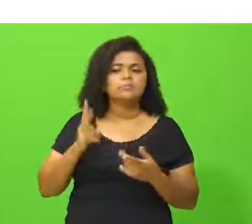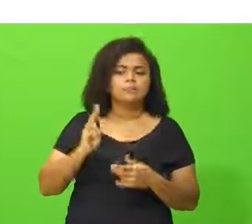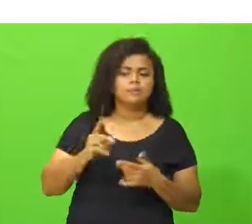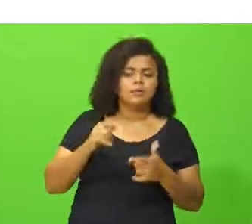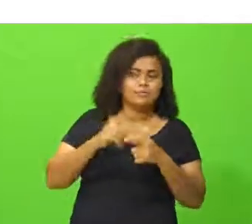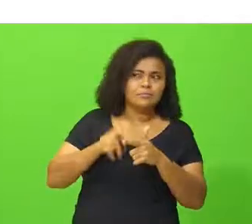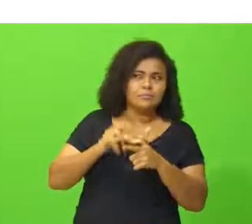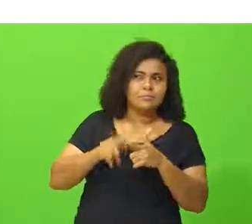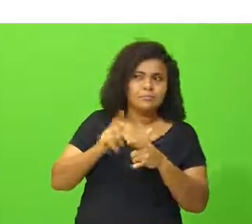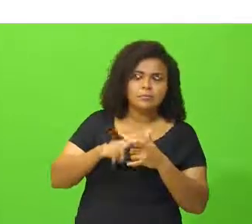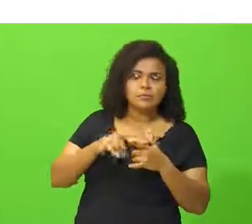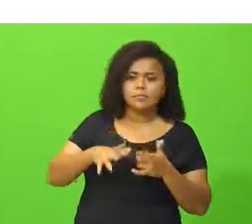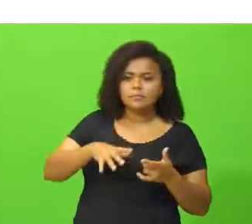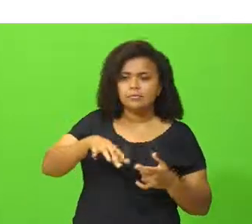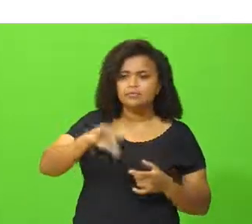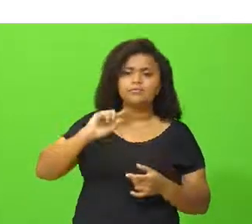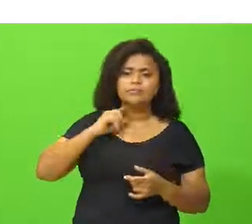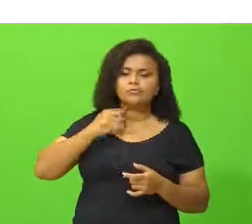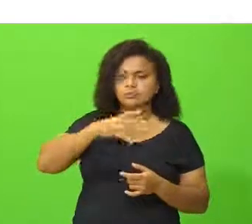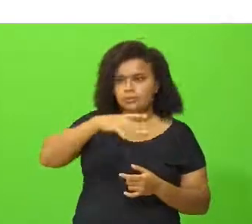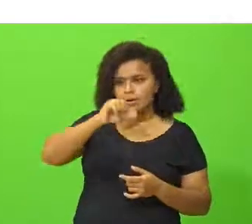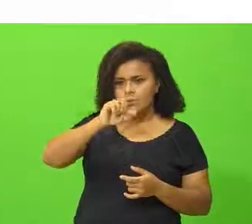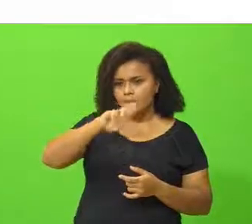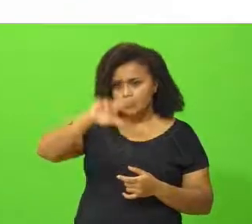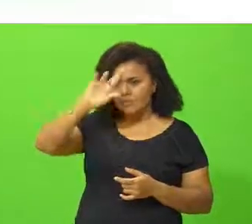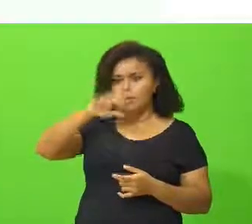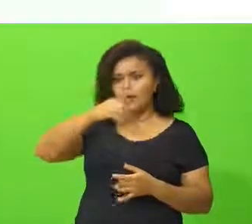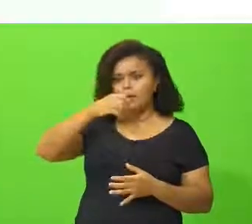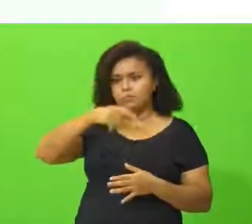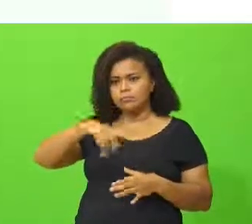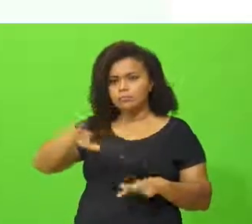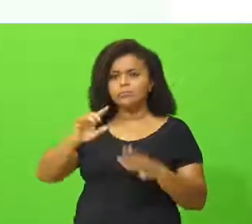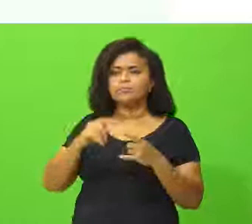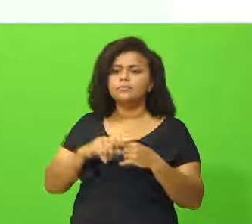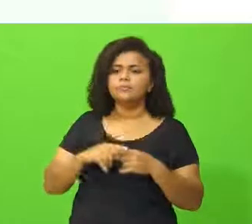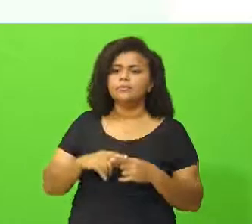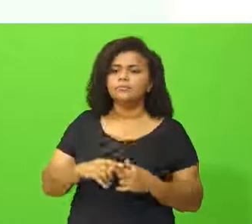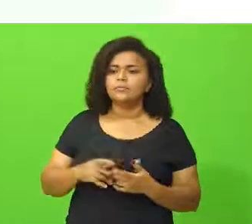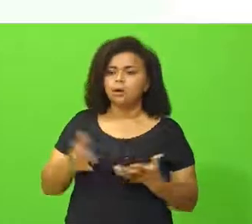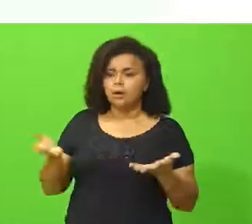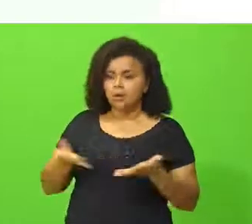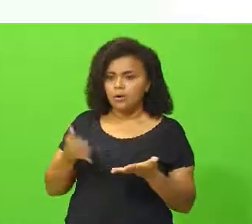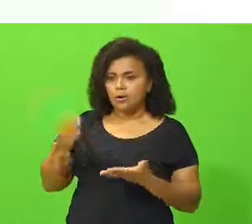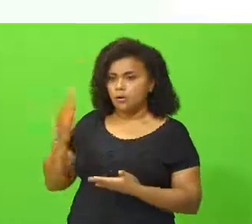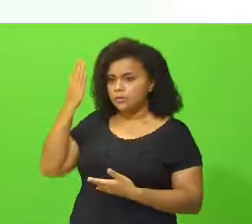também poluidor, né? No momento seguinte, nós vamos ver então